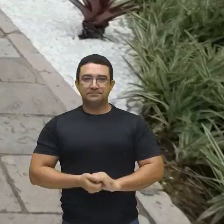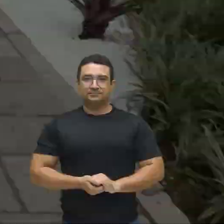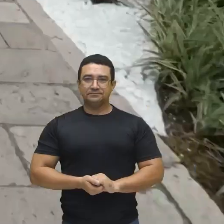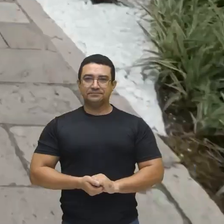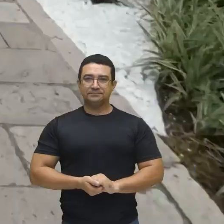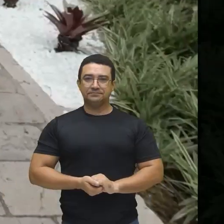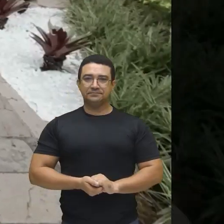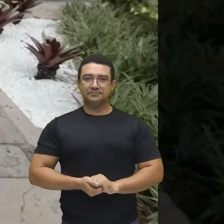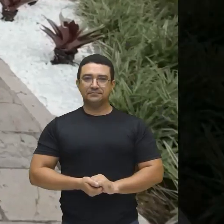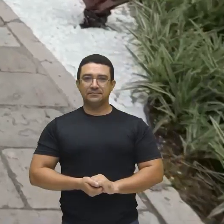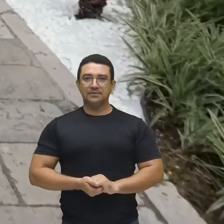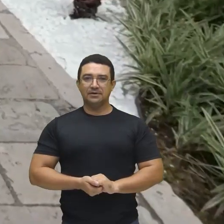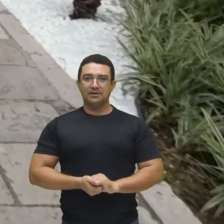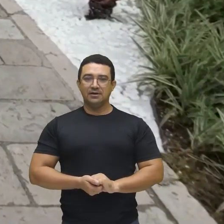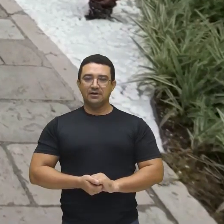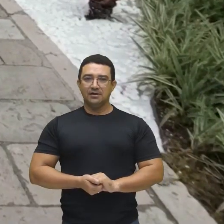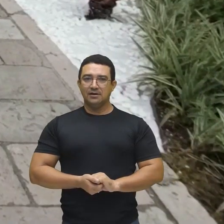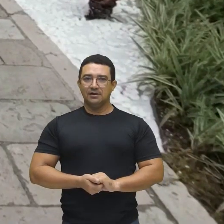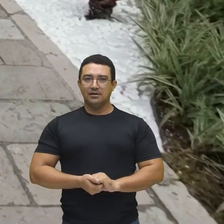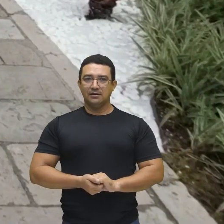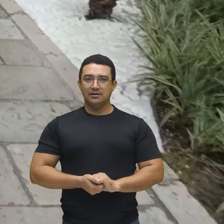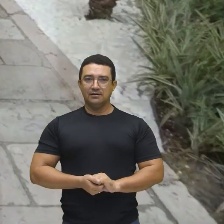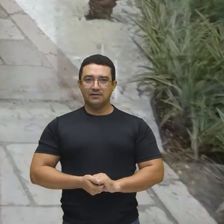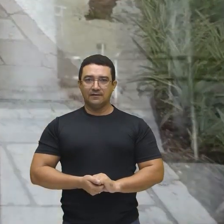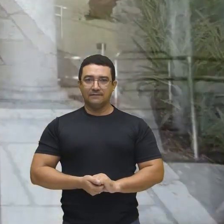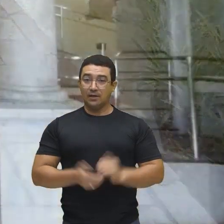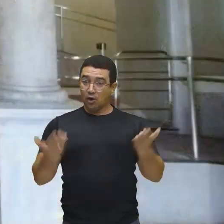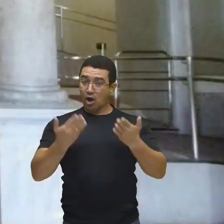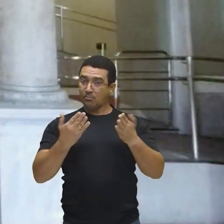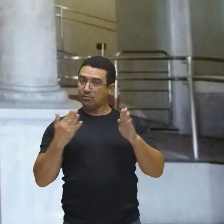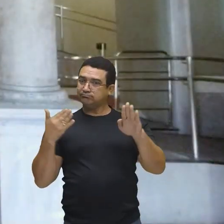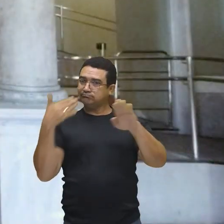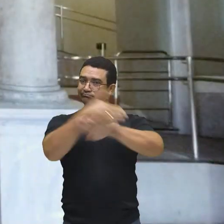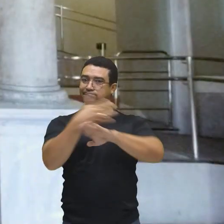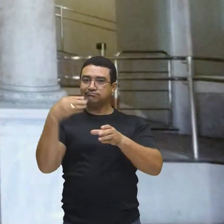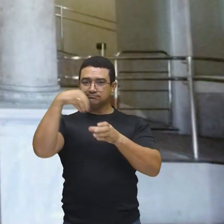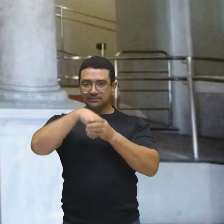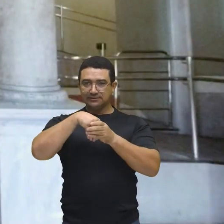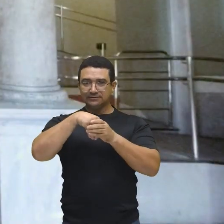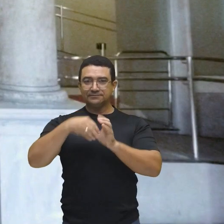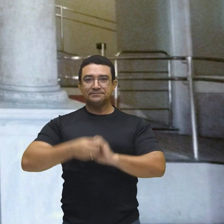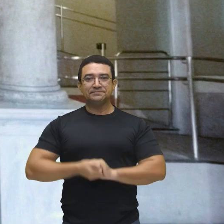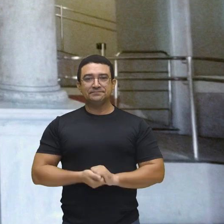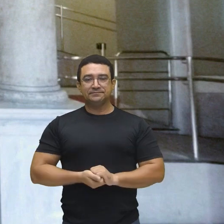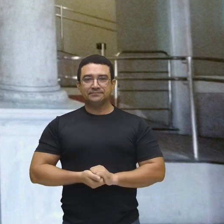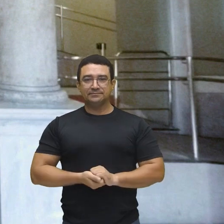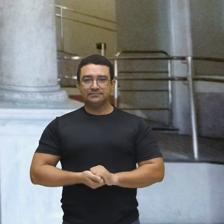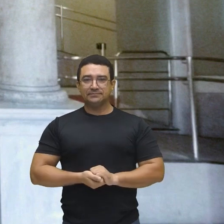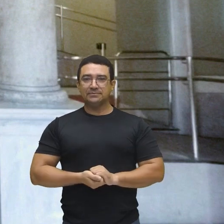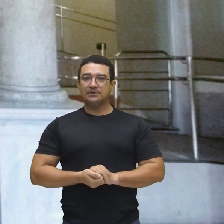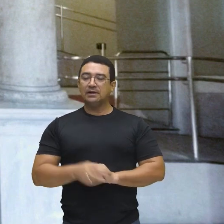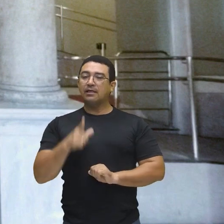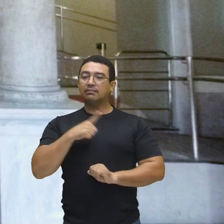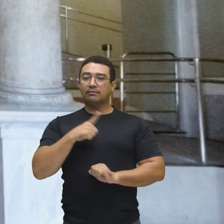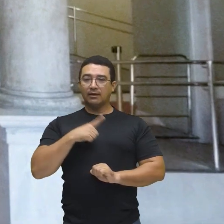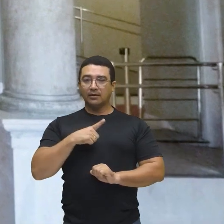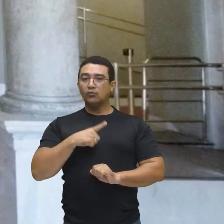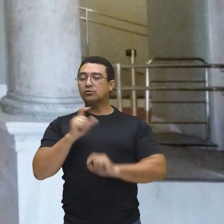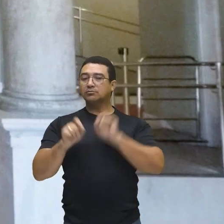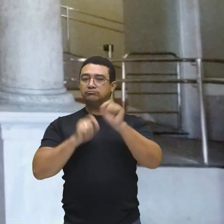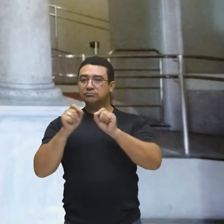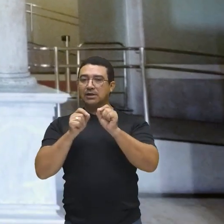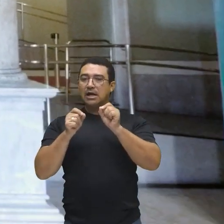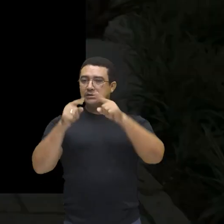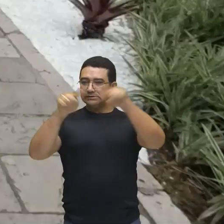Agora eu convido o quê? A vocês. Vamos entrar? Muito bem. E aqui nós temos o hall de